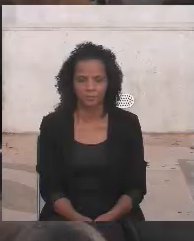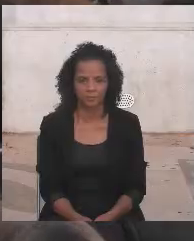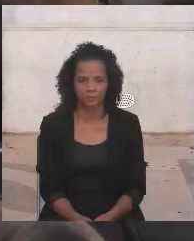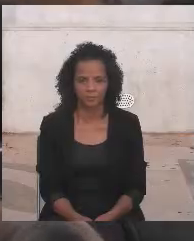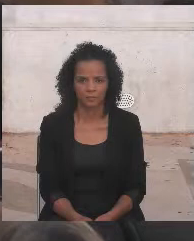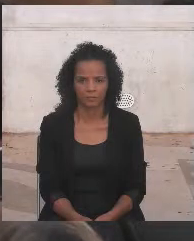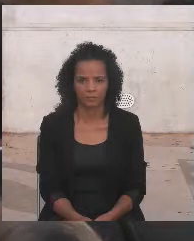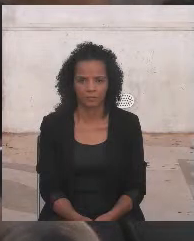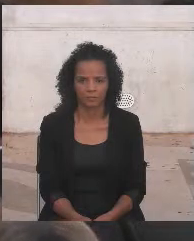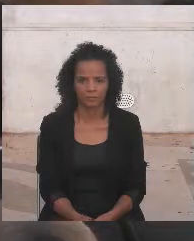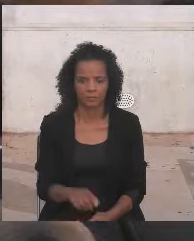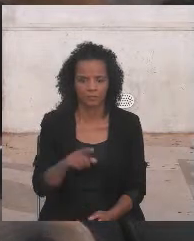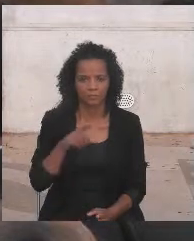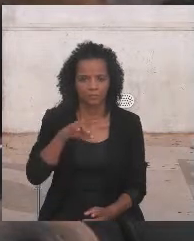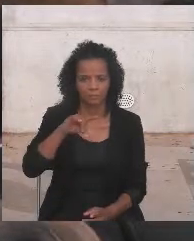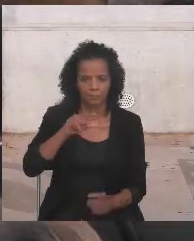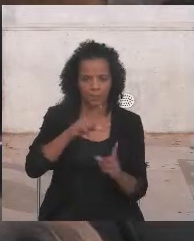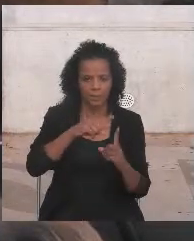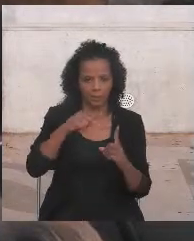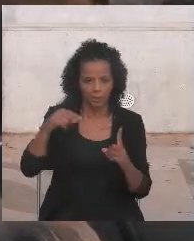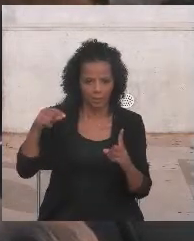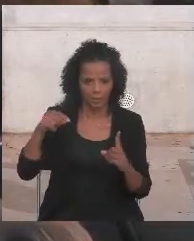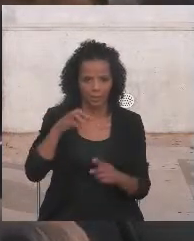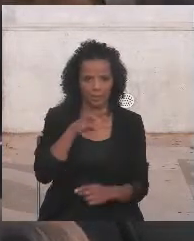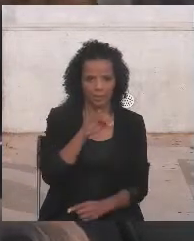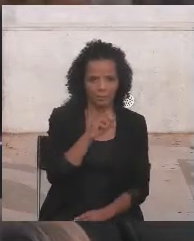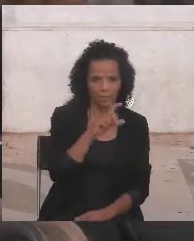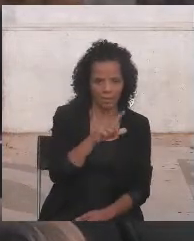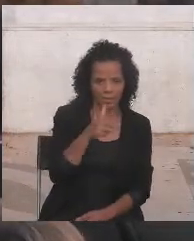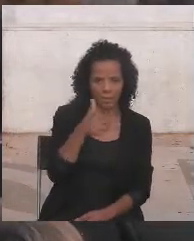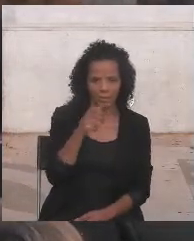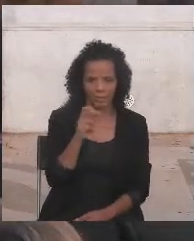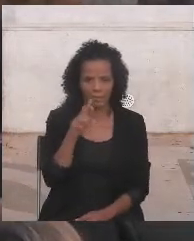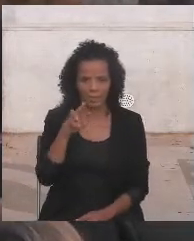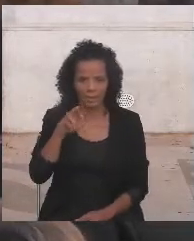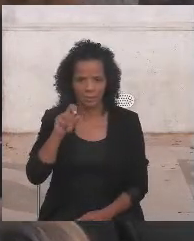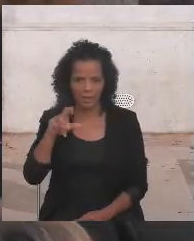Campo Lide, Miguel Belo Marques.